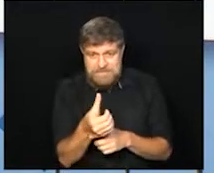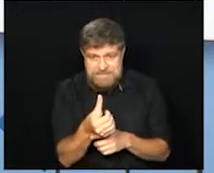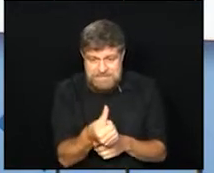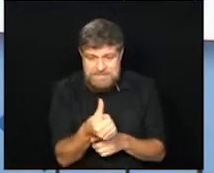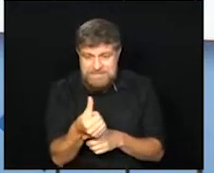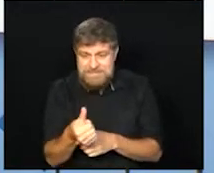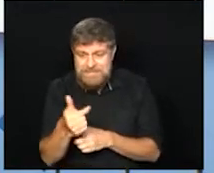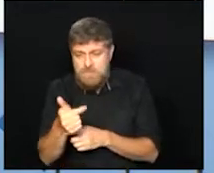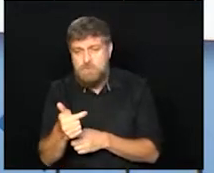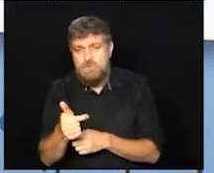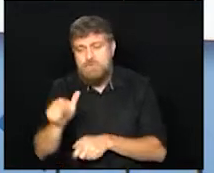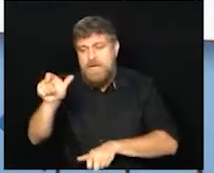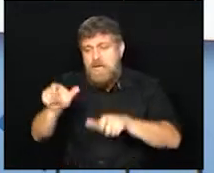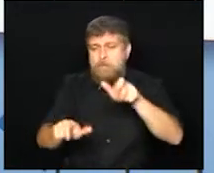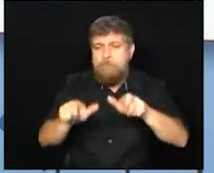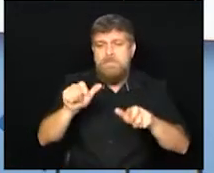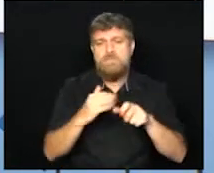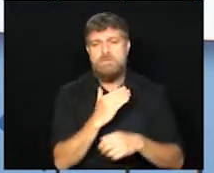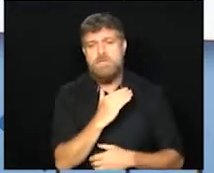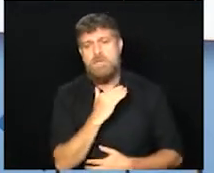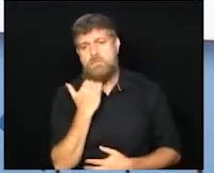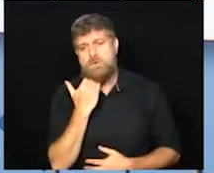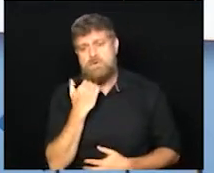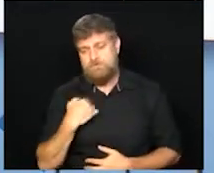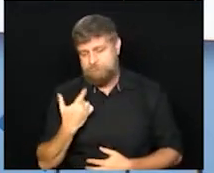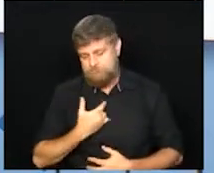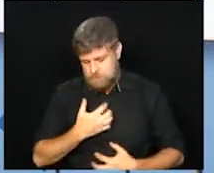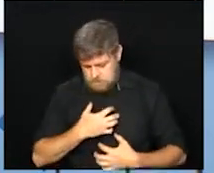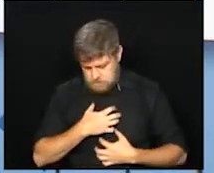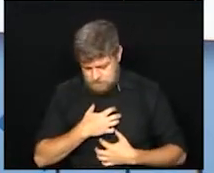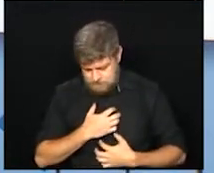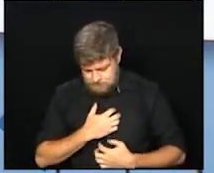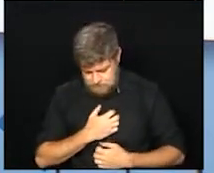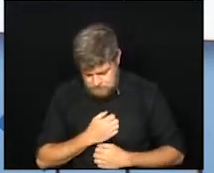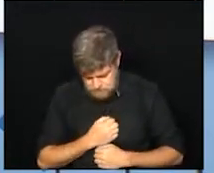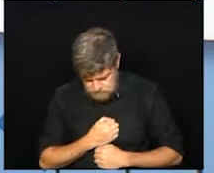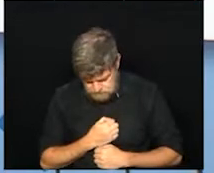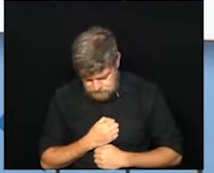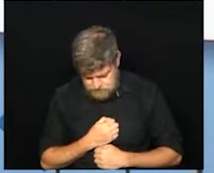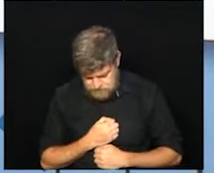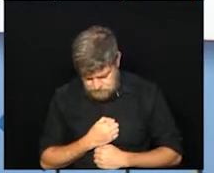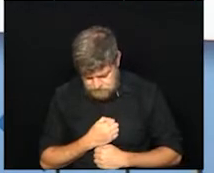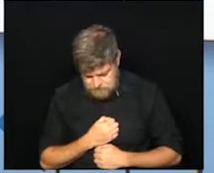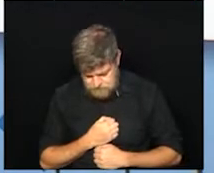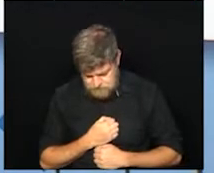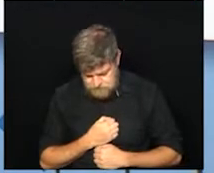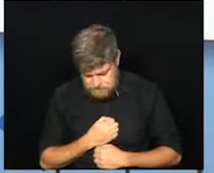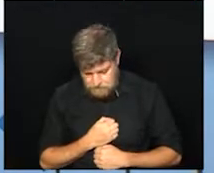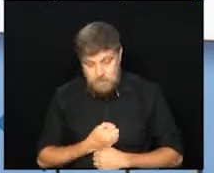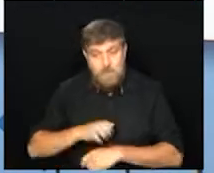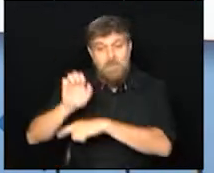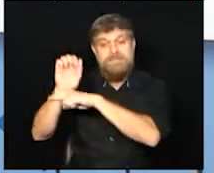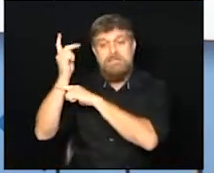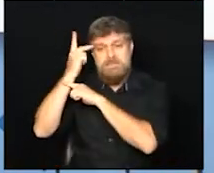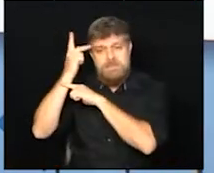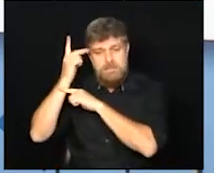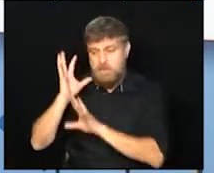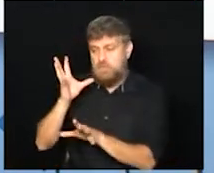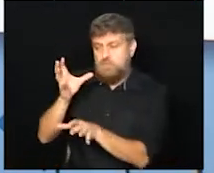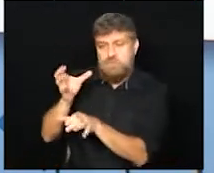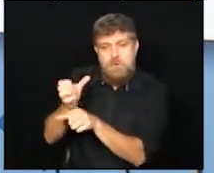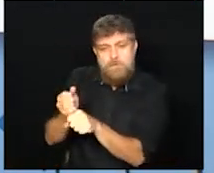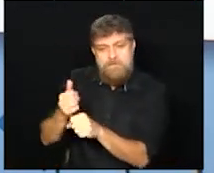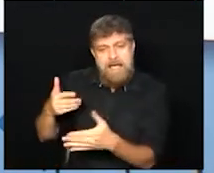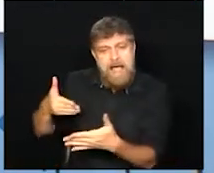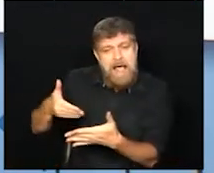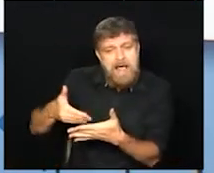571.662 óbitos devido à doença. E ficam aqui as condolências da TV Câmara Campinas. O estado de São Paulo somava